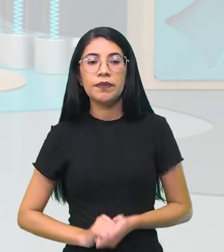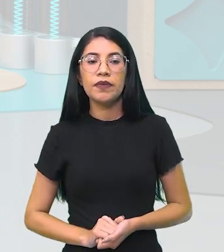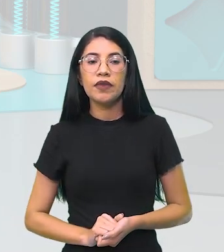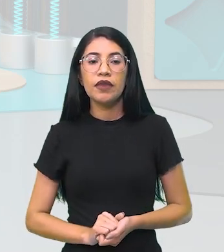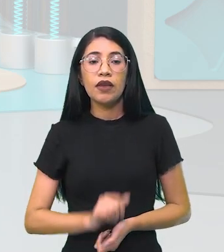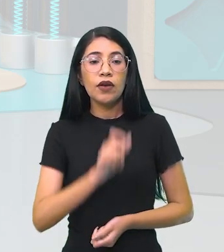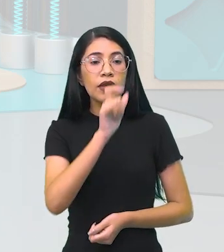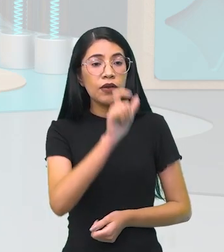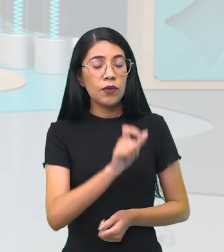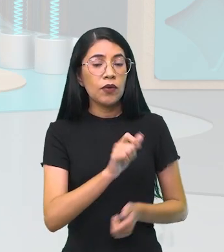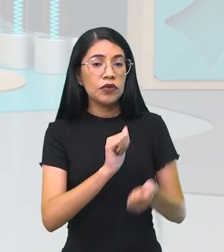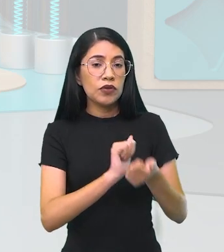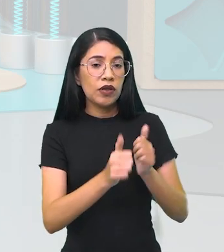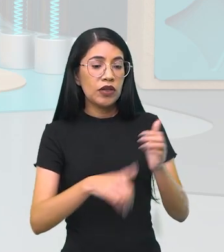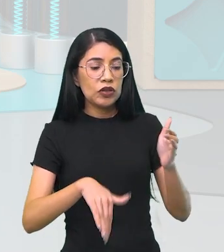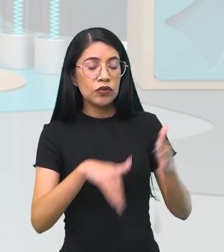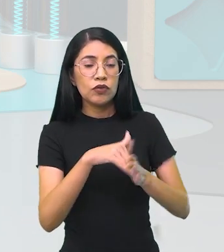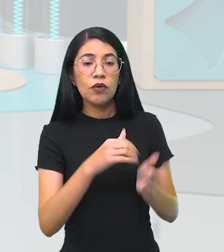esquerda chutou muito bem.